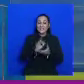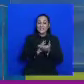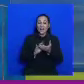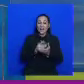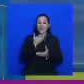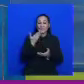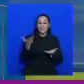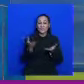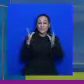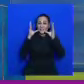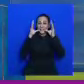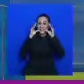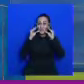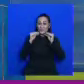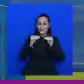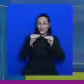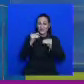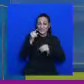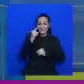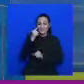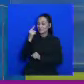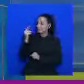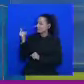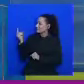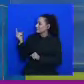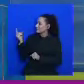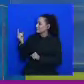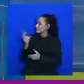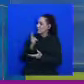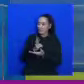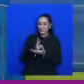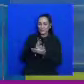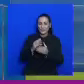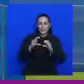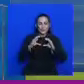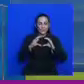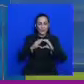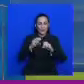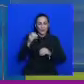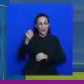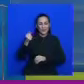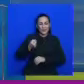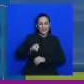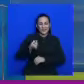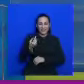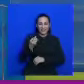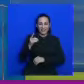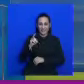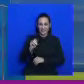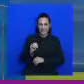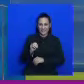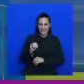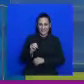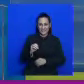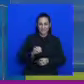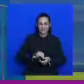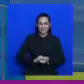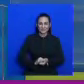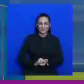da Loto Fácil desta noite. Continuando, bola branca número 10.